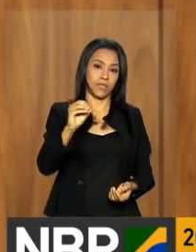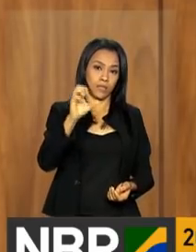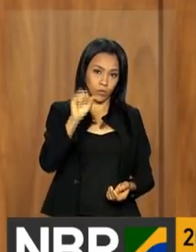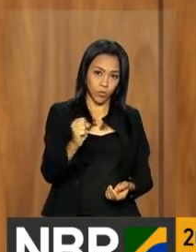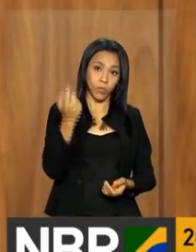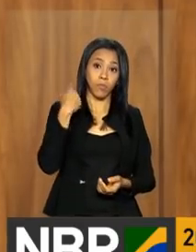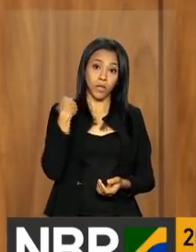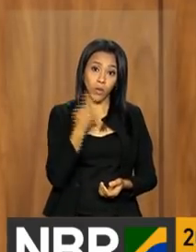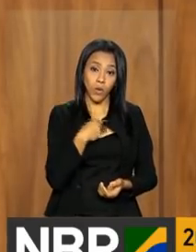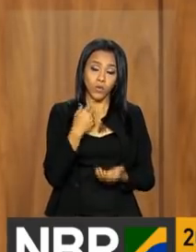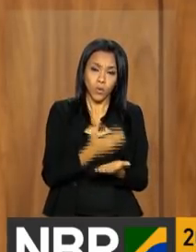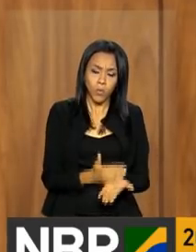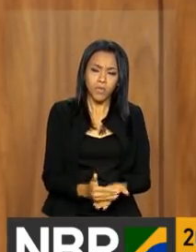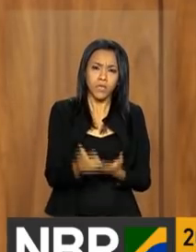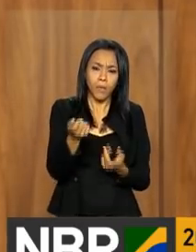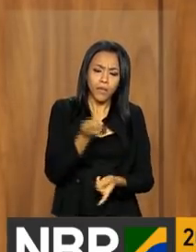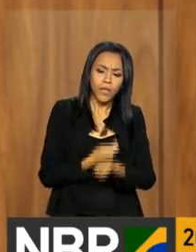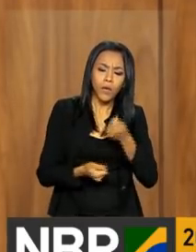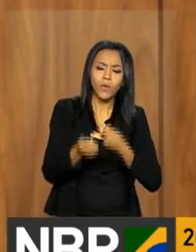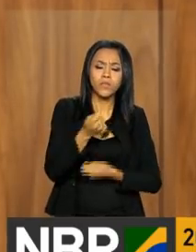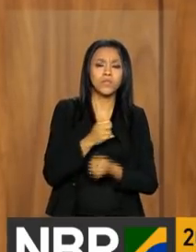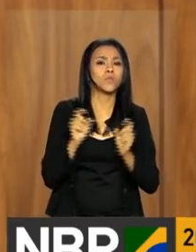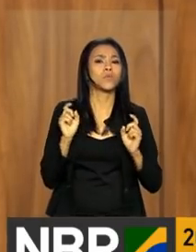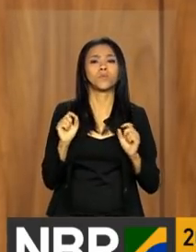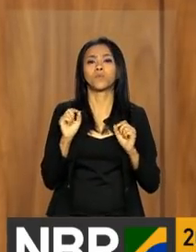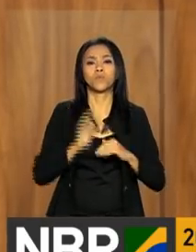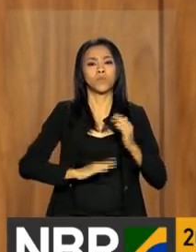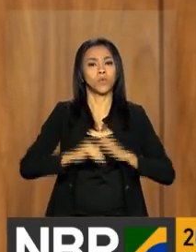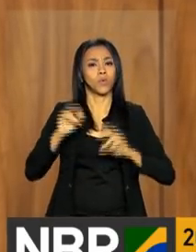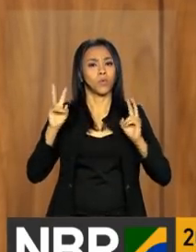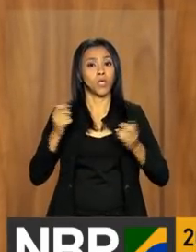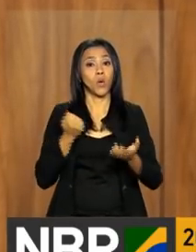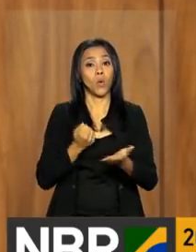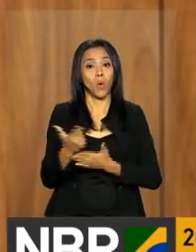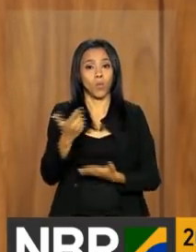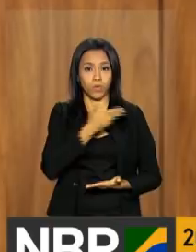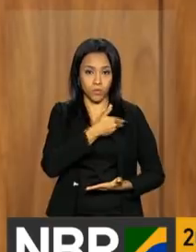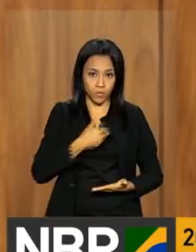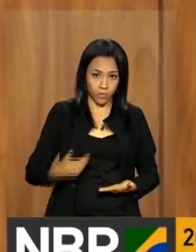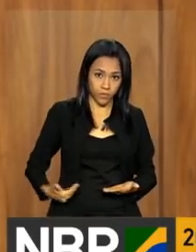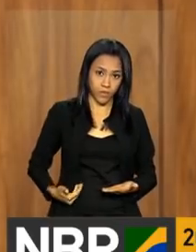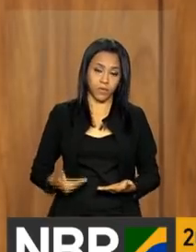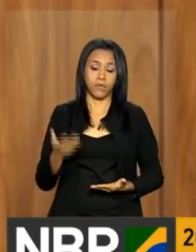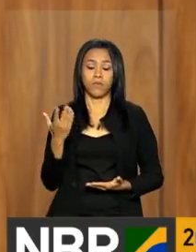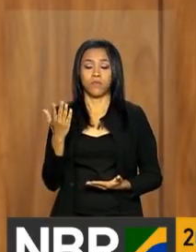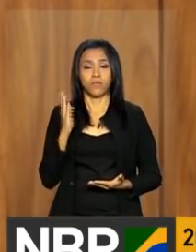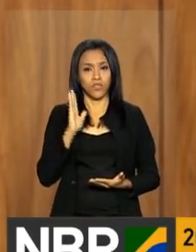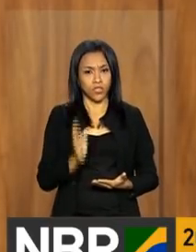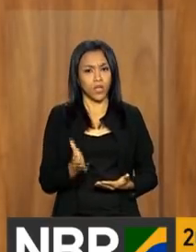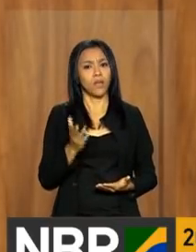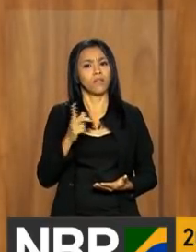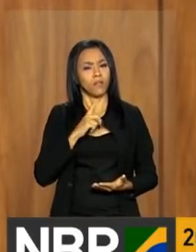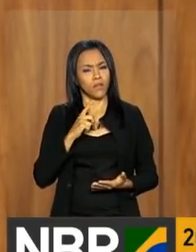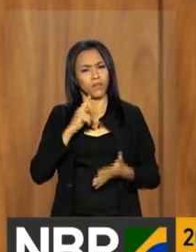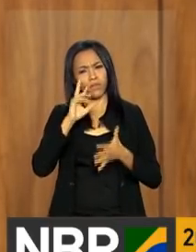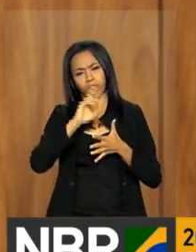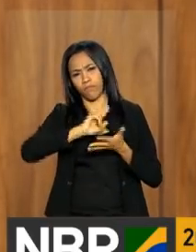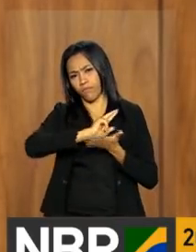acordo sobre compras governamentais. Aliás, houve aqui vários